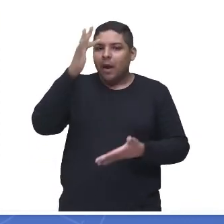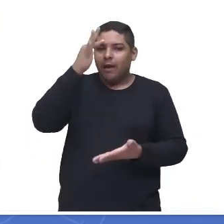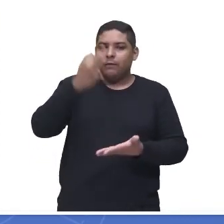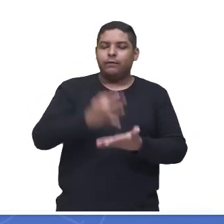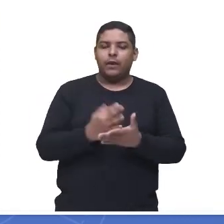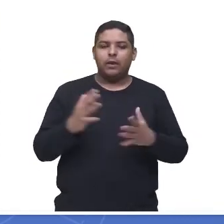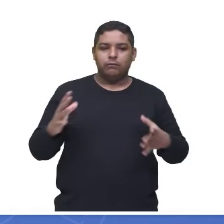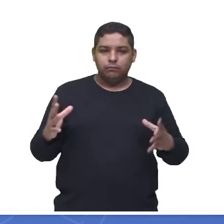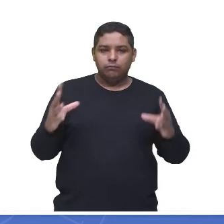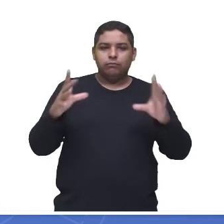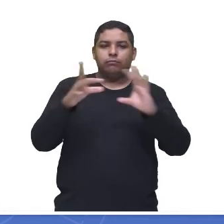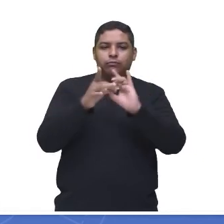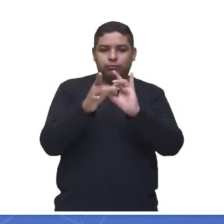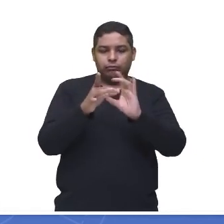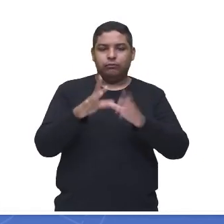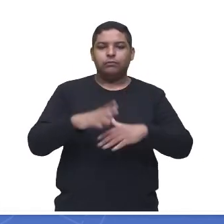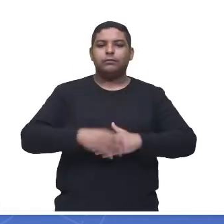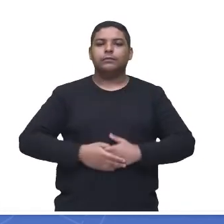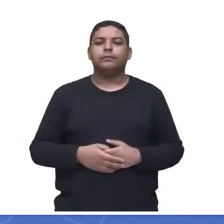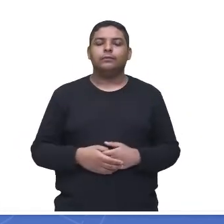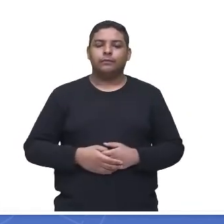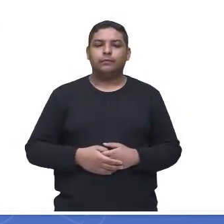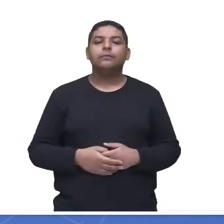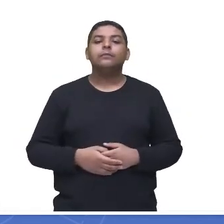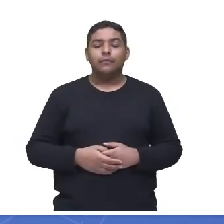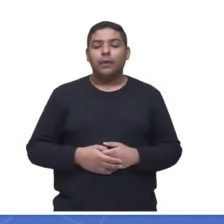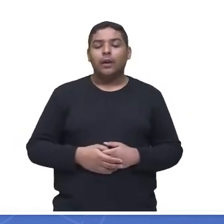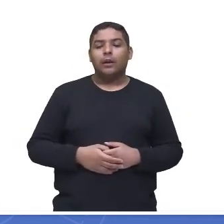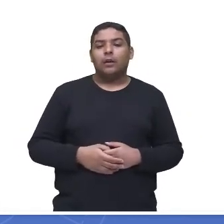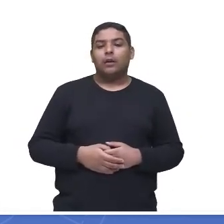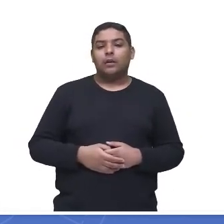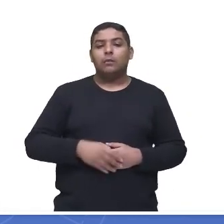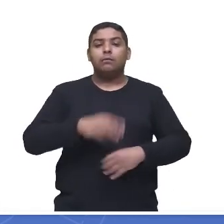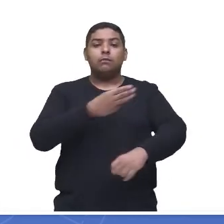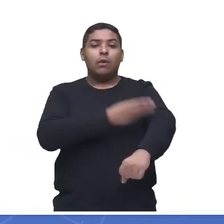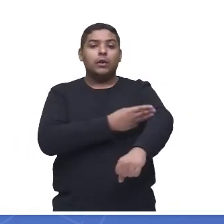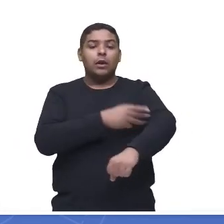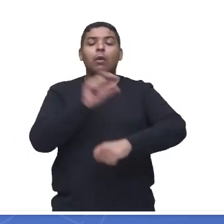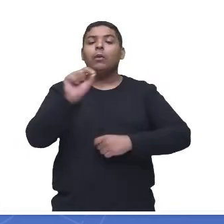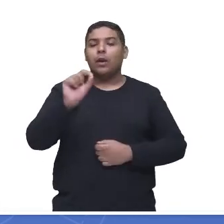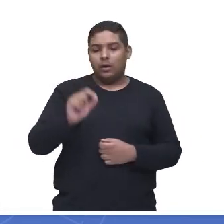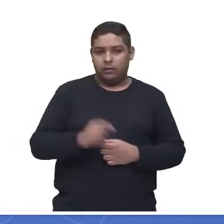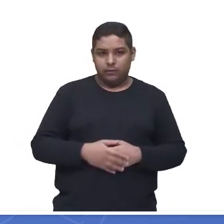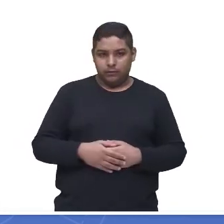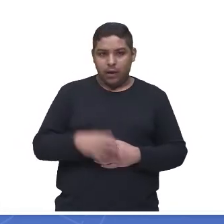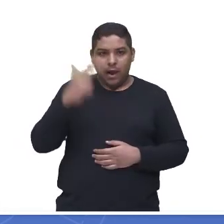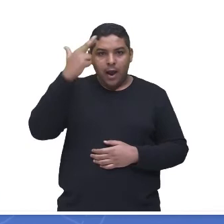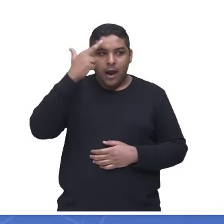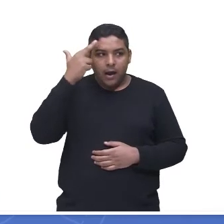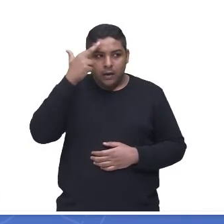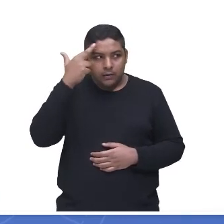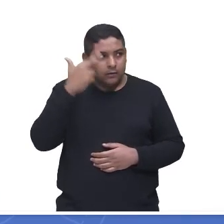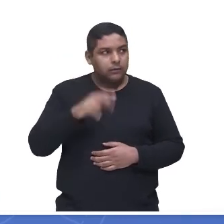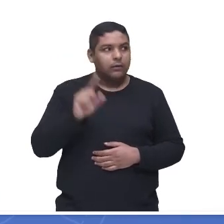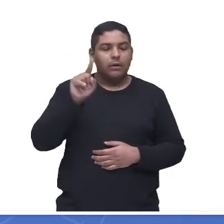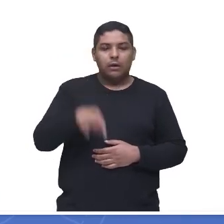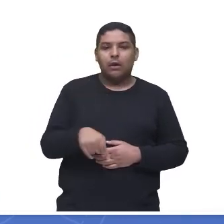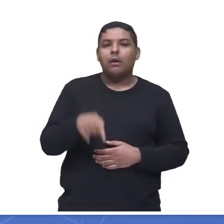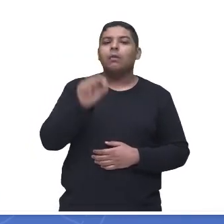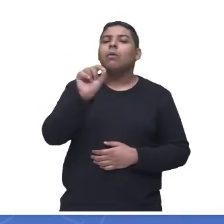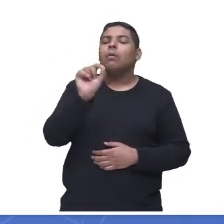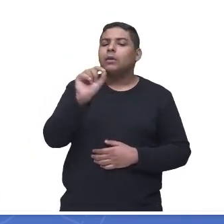então aí o período moderno, que é o homem e a razão. Então, seria o homem e